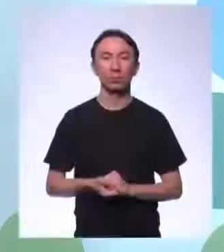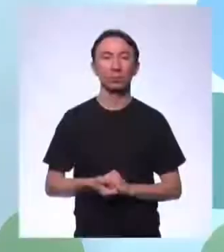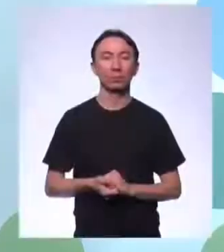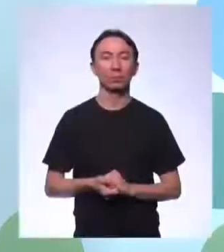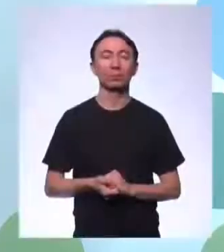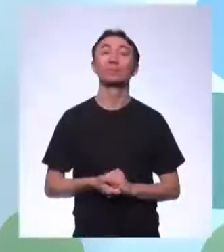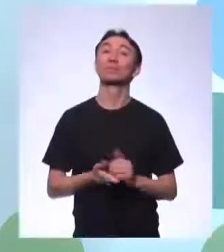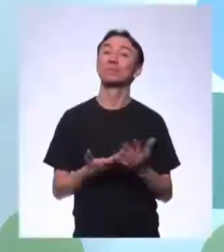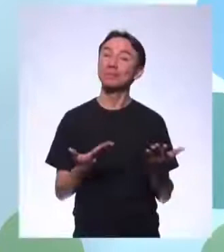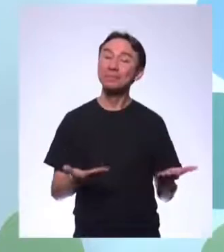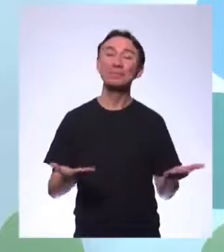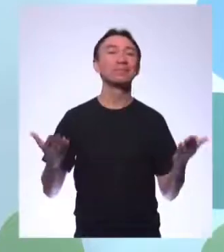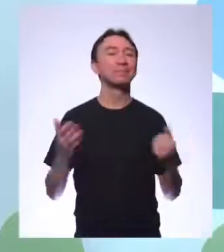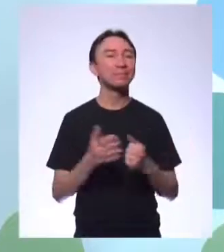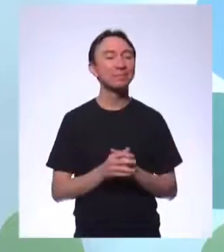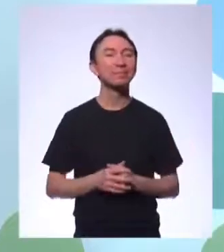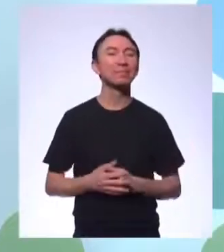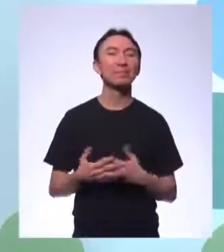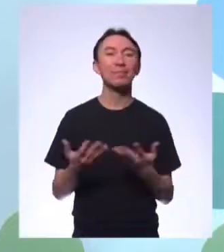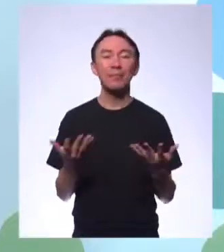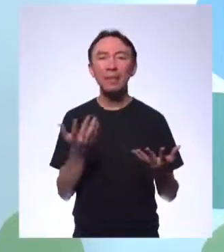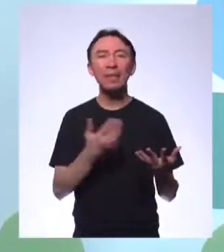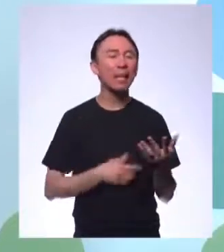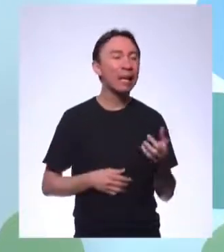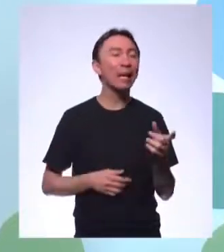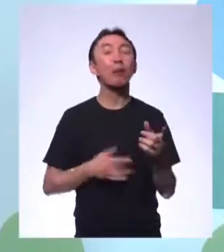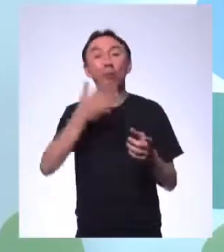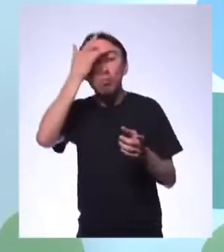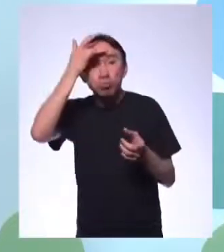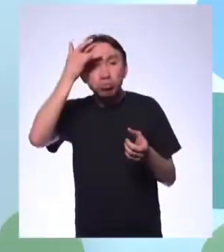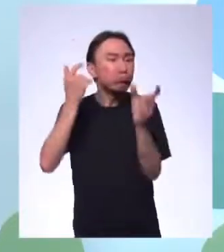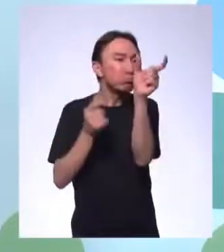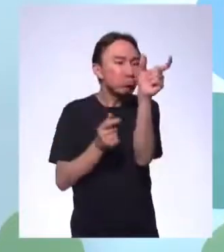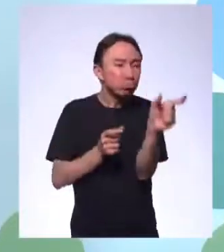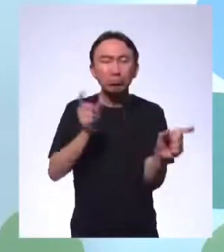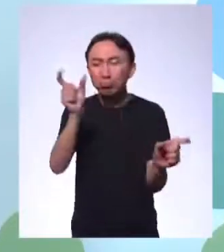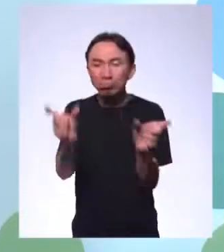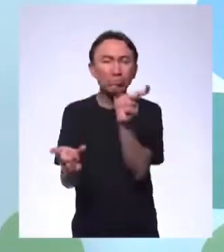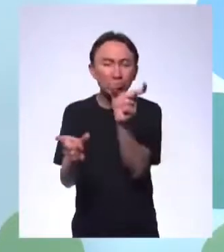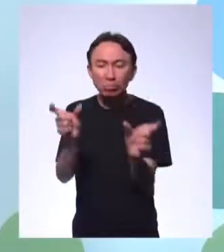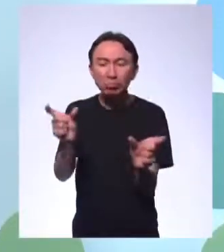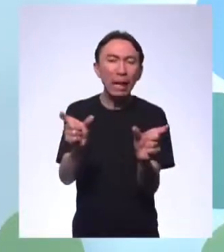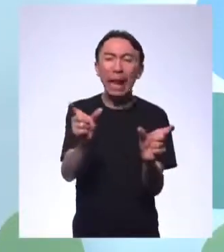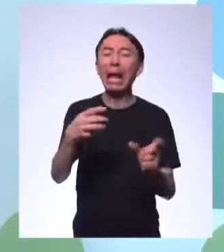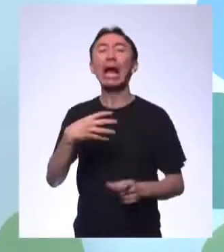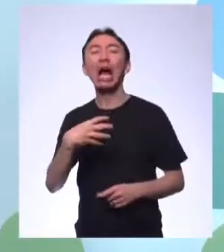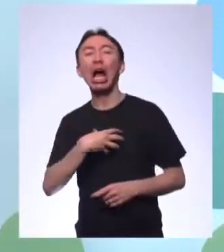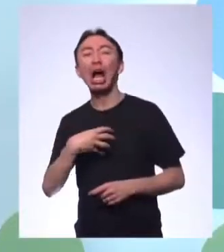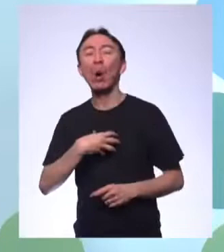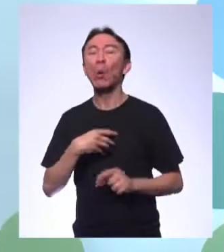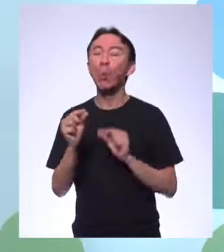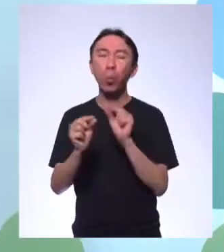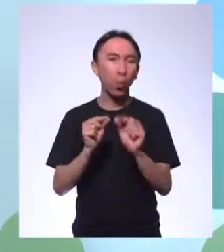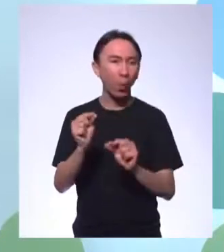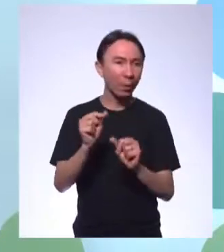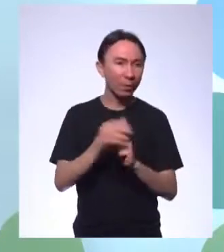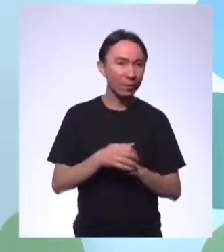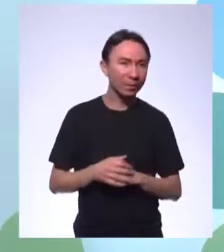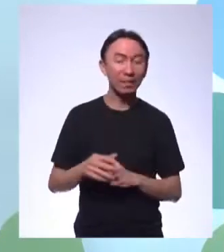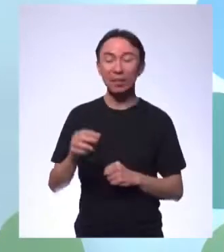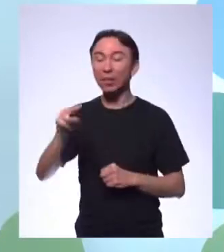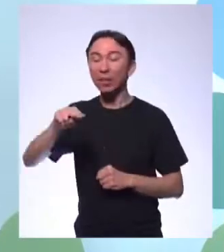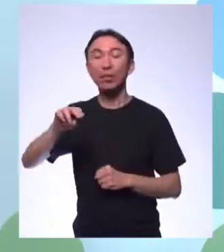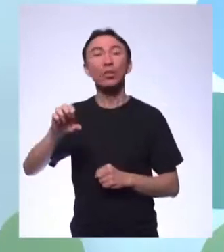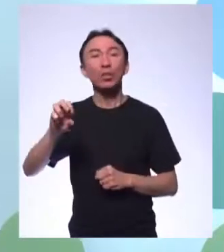Então, professora, quais são as características, né? Olha só, bastante gente participando. O Newt, galante,